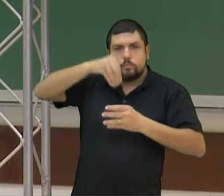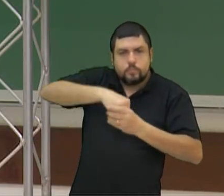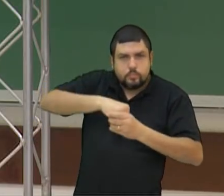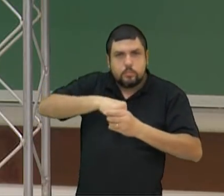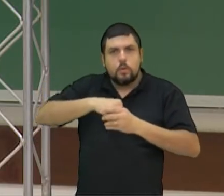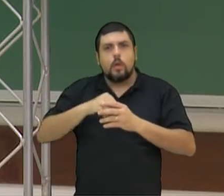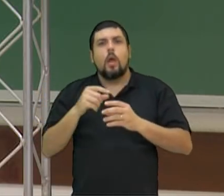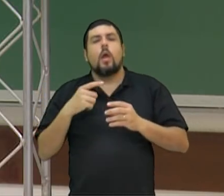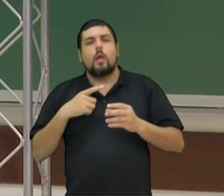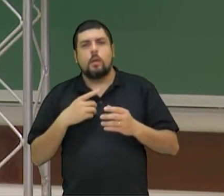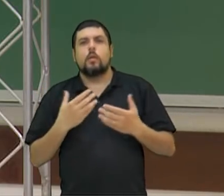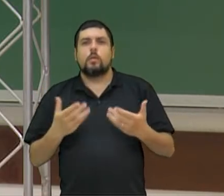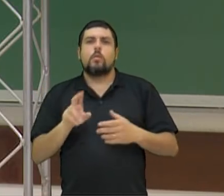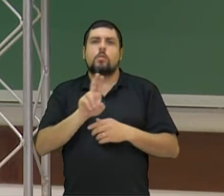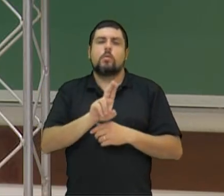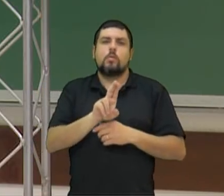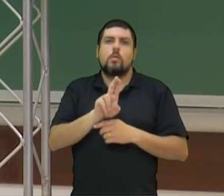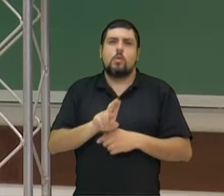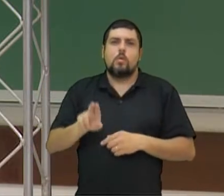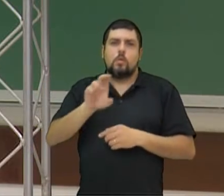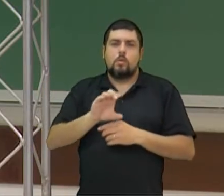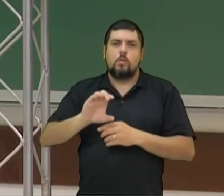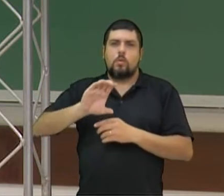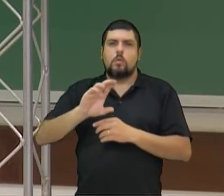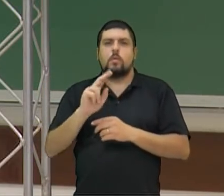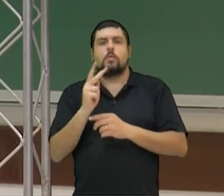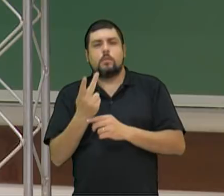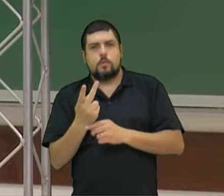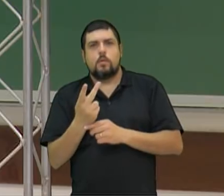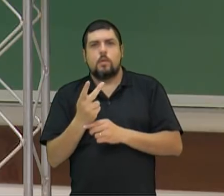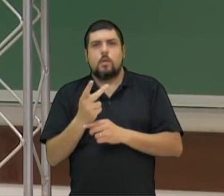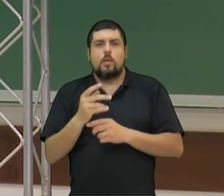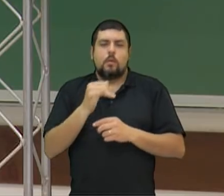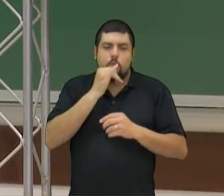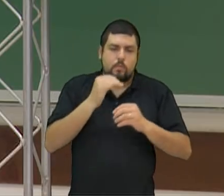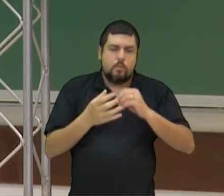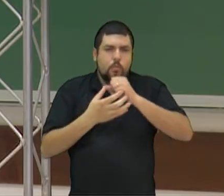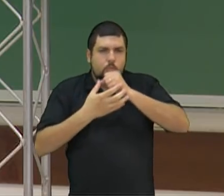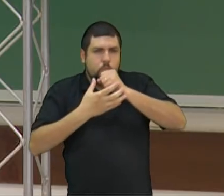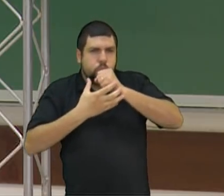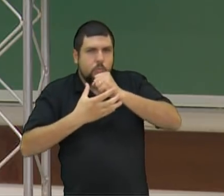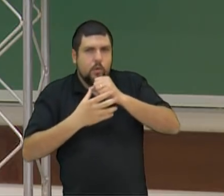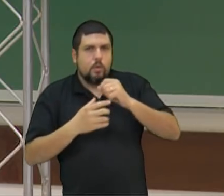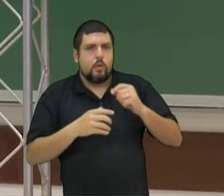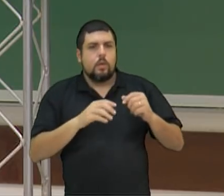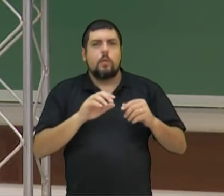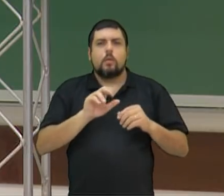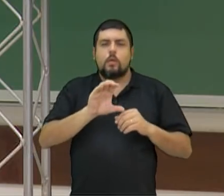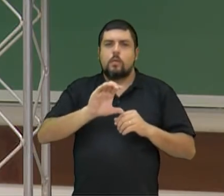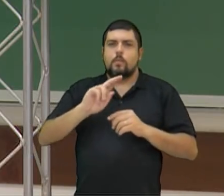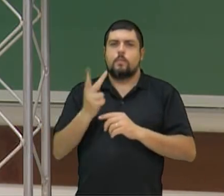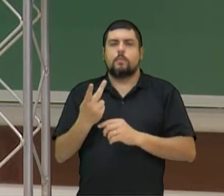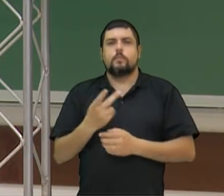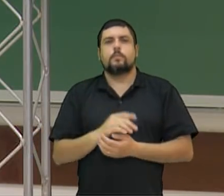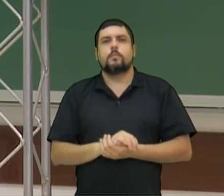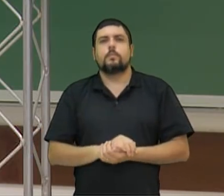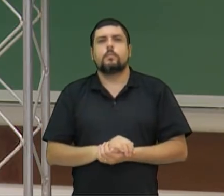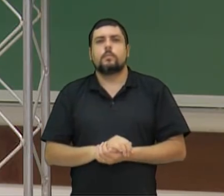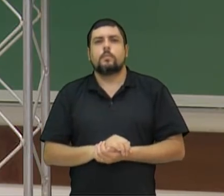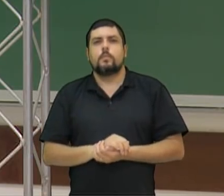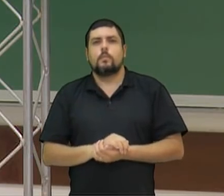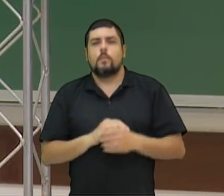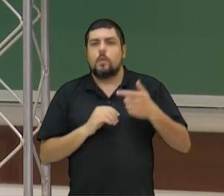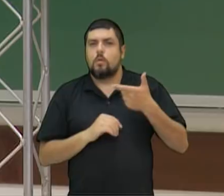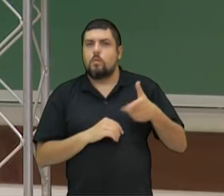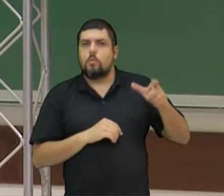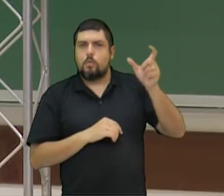ser preenchida por algo, seja por ar no caso dos balões, seja por água no caso das enchentes, então a gente usa o CH. Nos demais